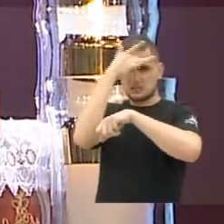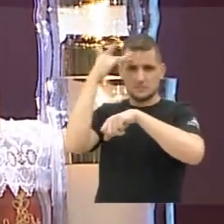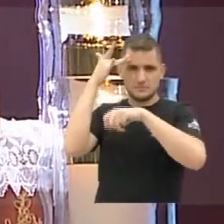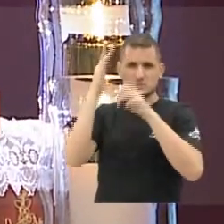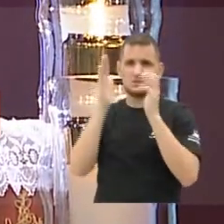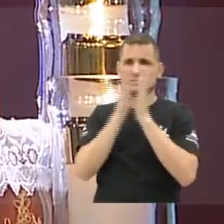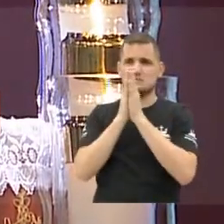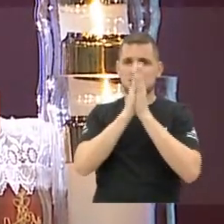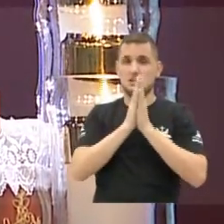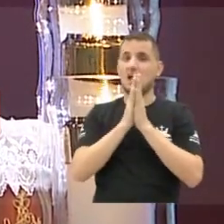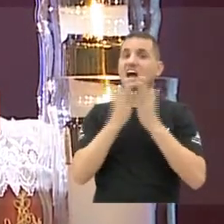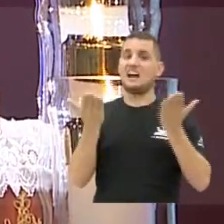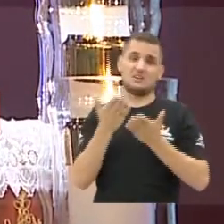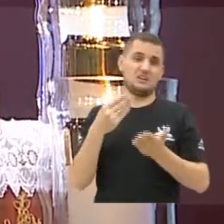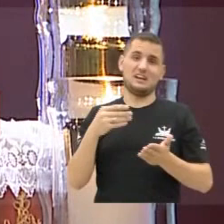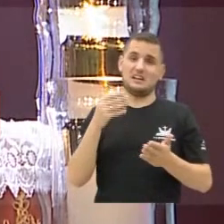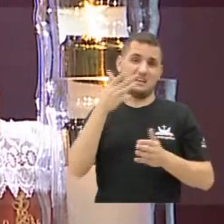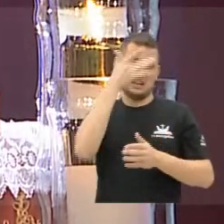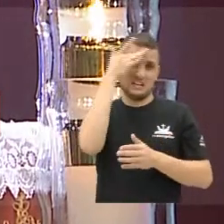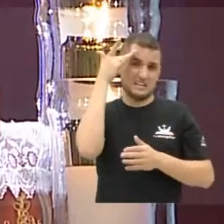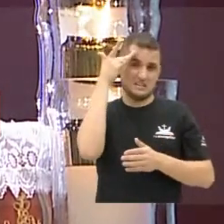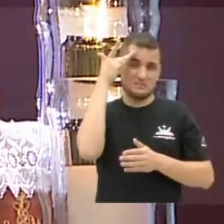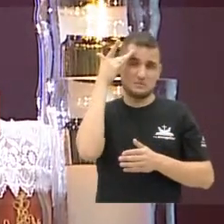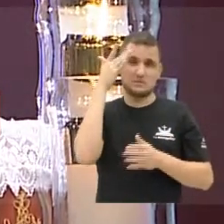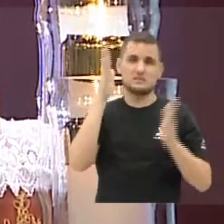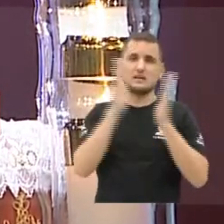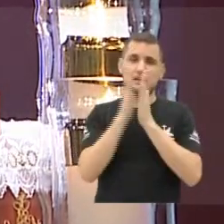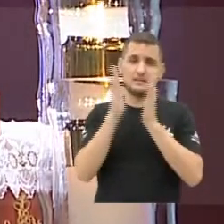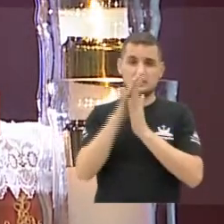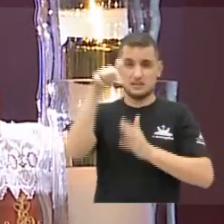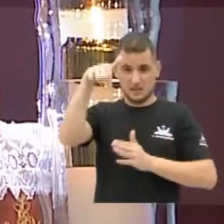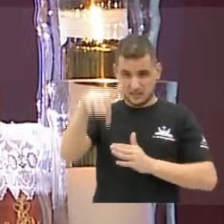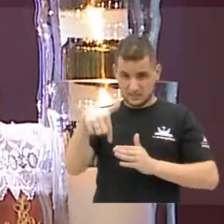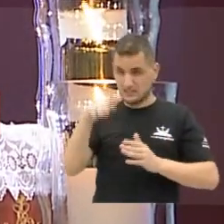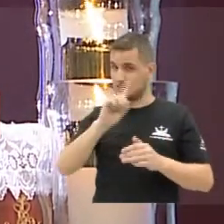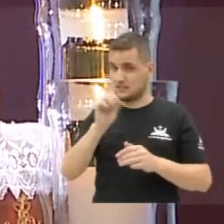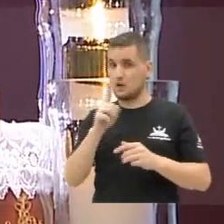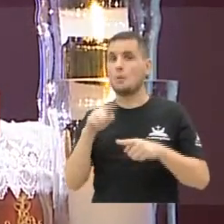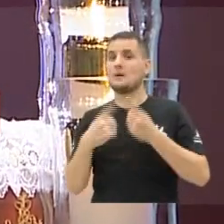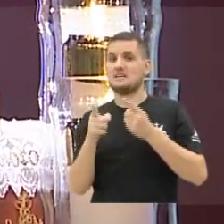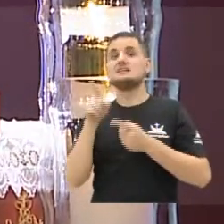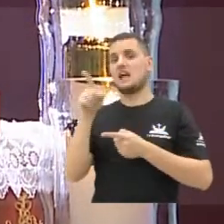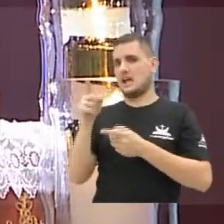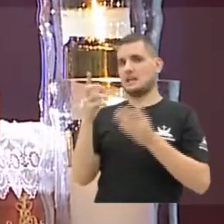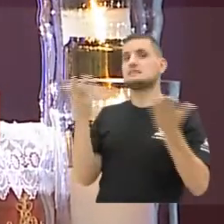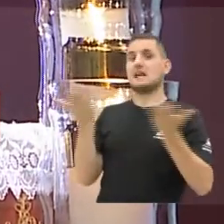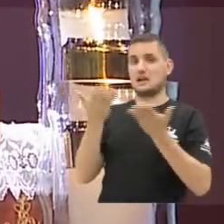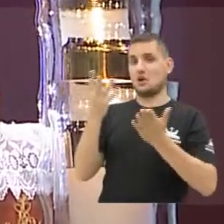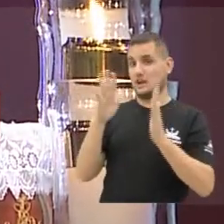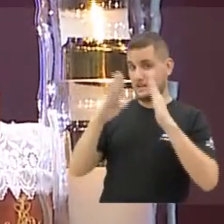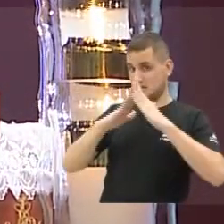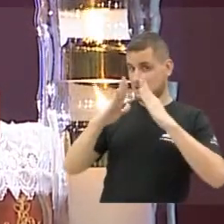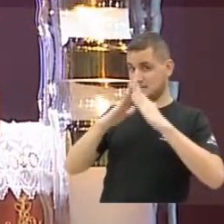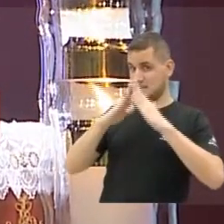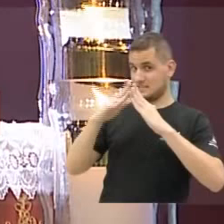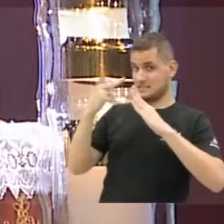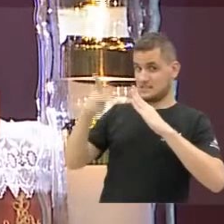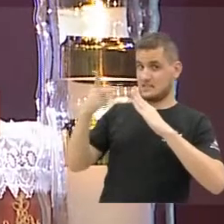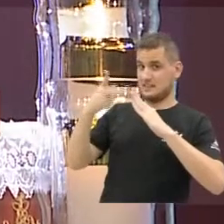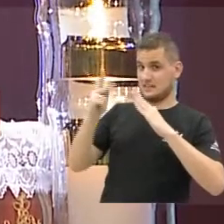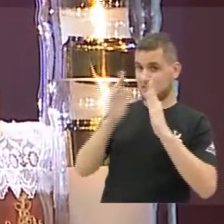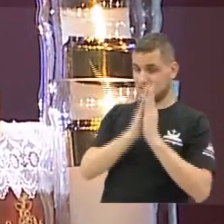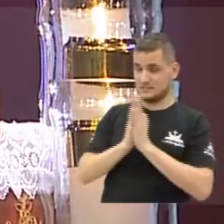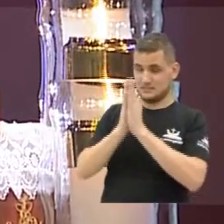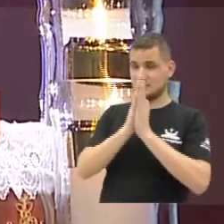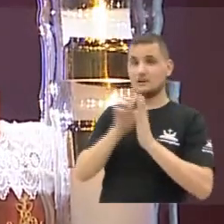pandemia, elas não estão aqui na capela da TV Evangelizar, mas elas estão em casa. Conforme você vai acompanhar